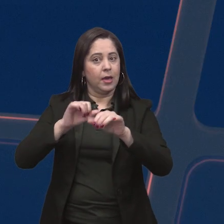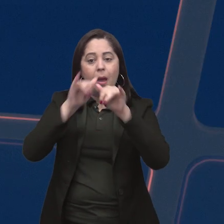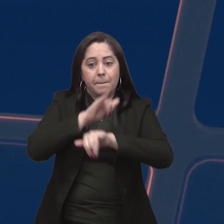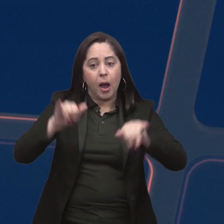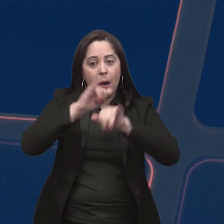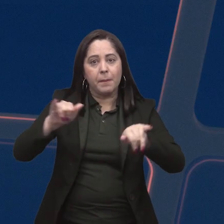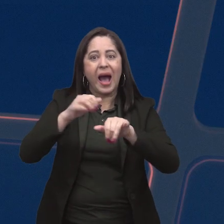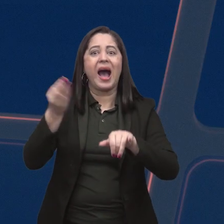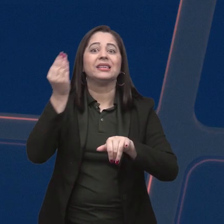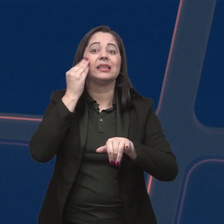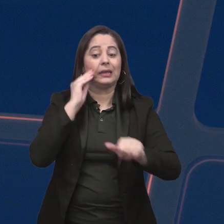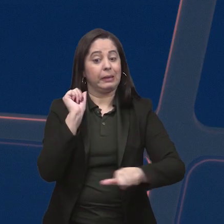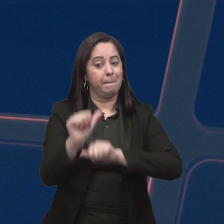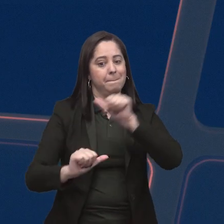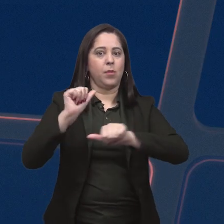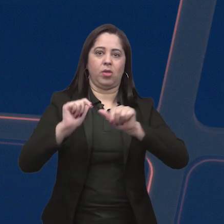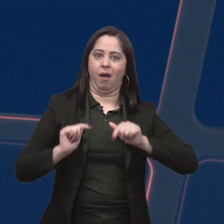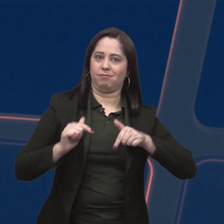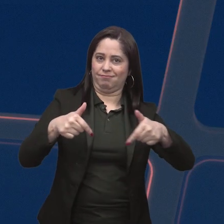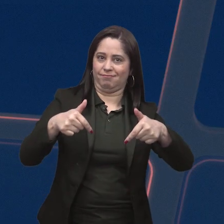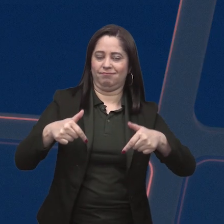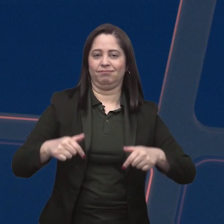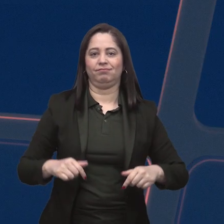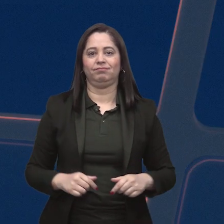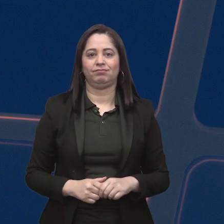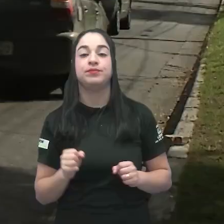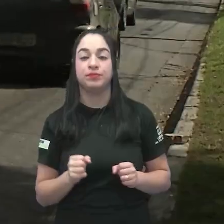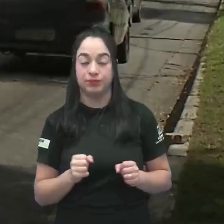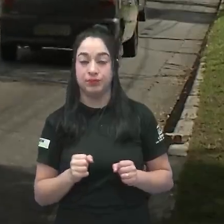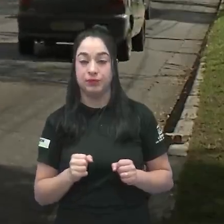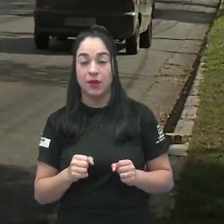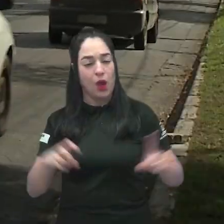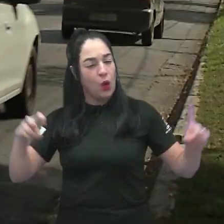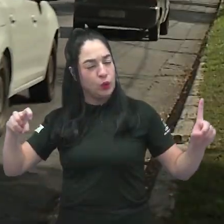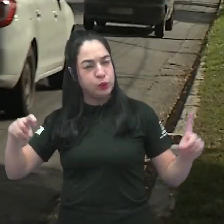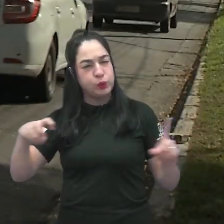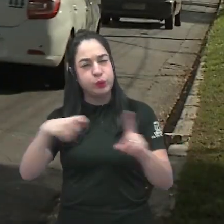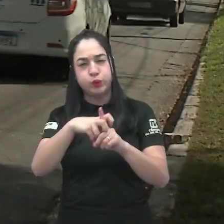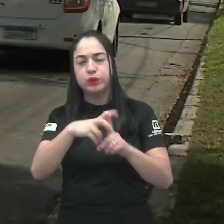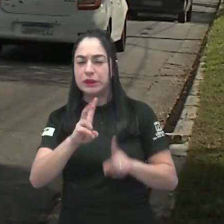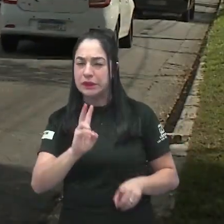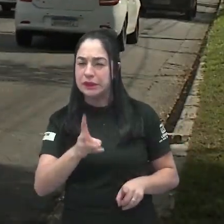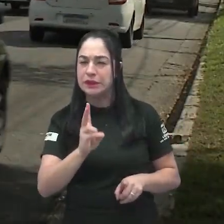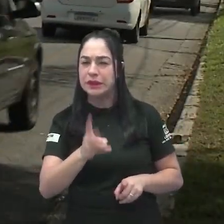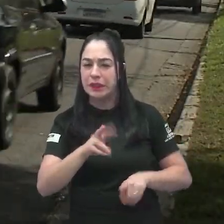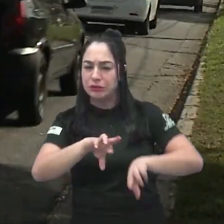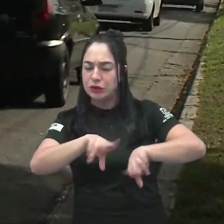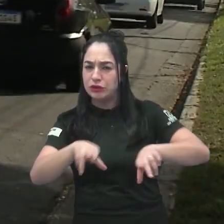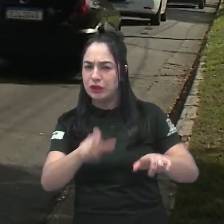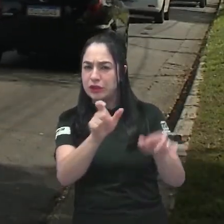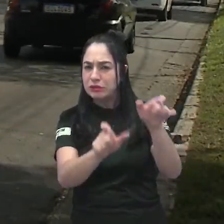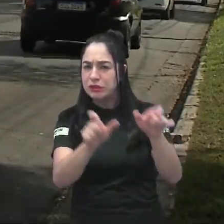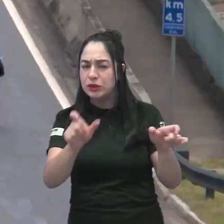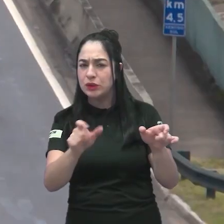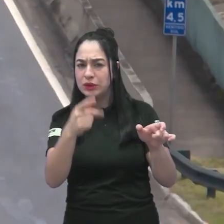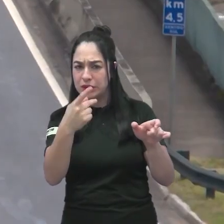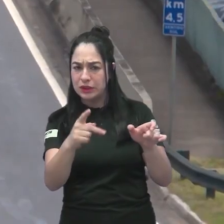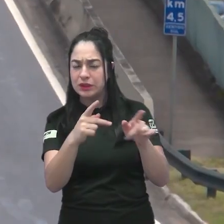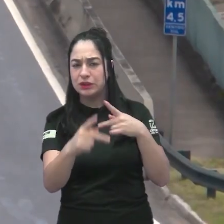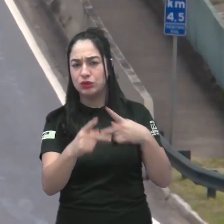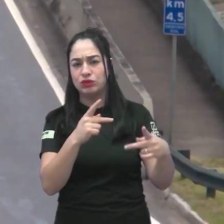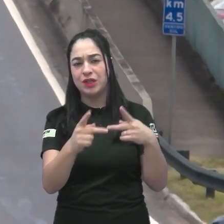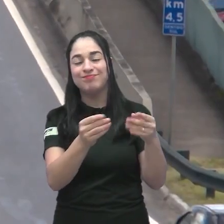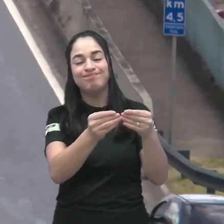campanhas educativas tentam mudar essa realidade. Os acidentes de trânsito continuam impactando a vida